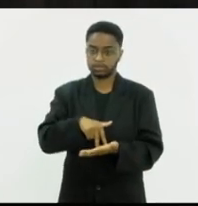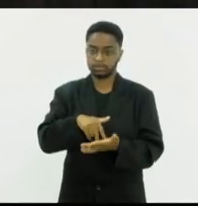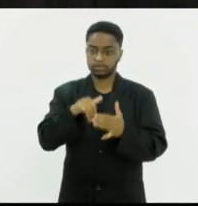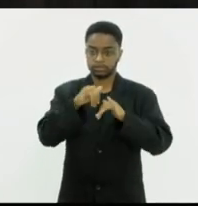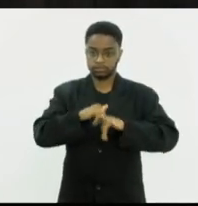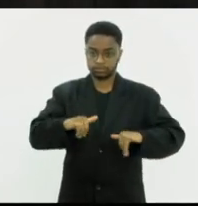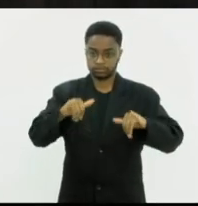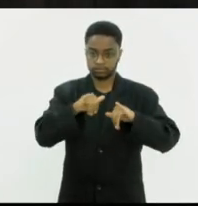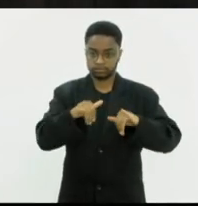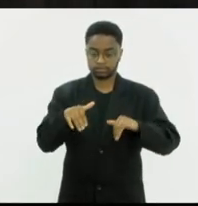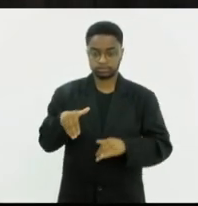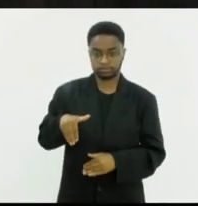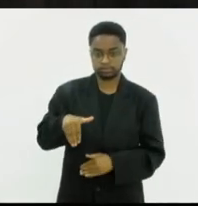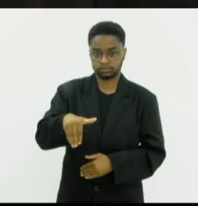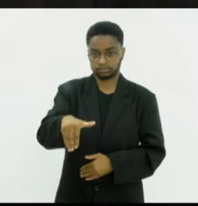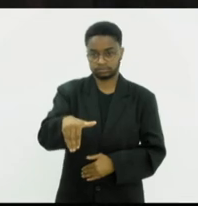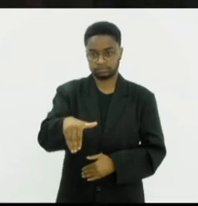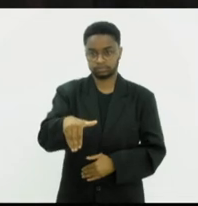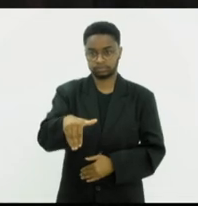esses próximos